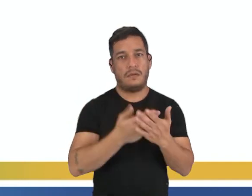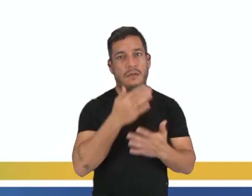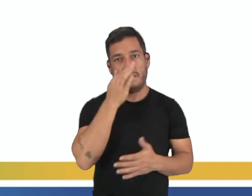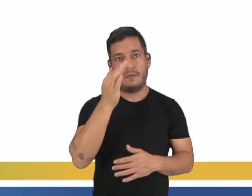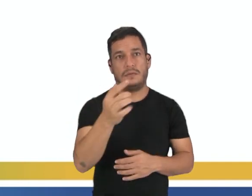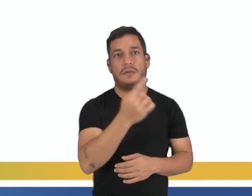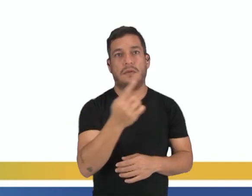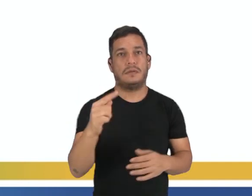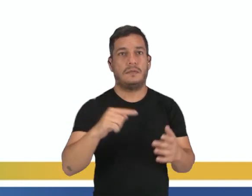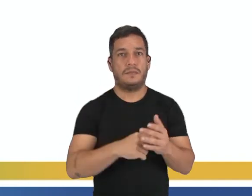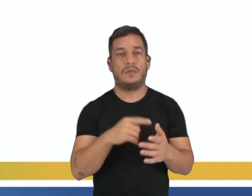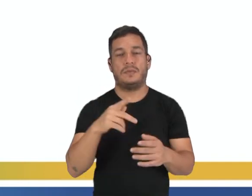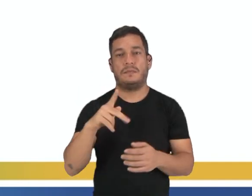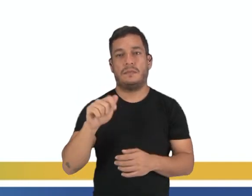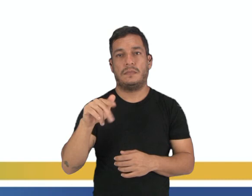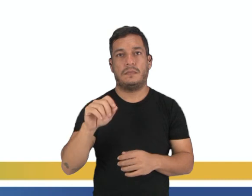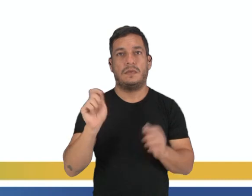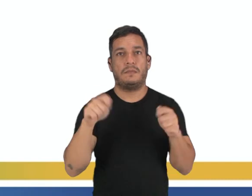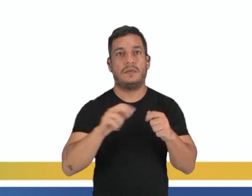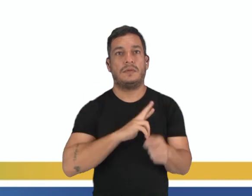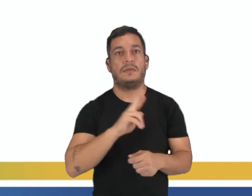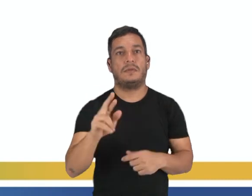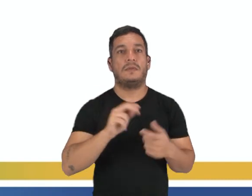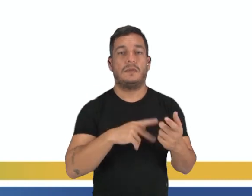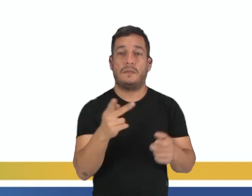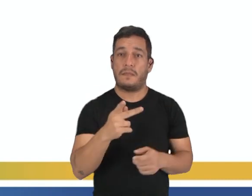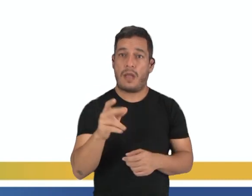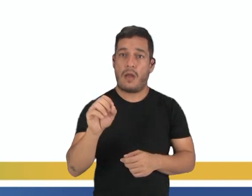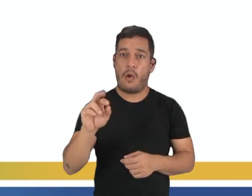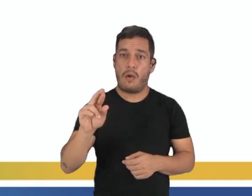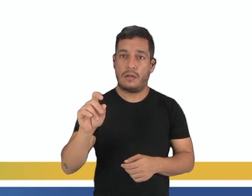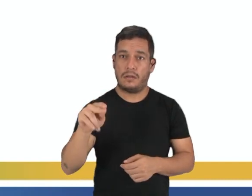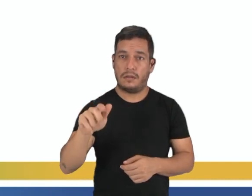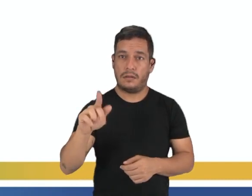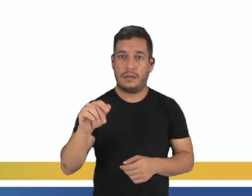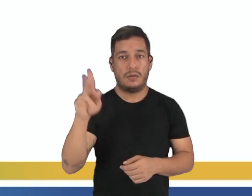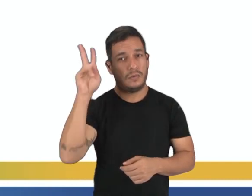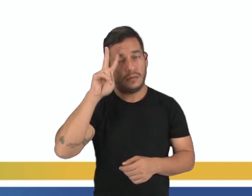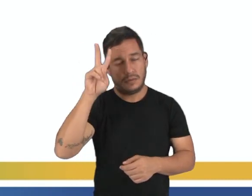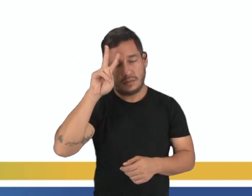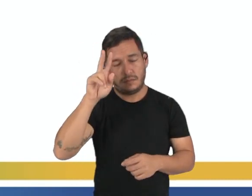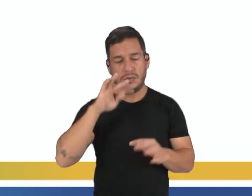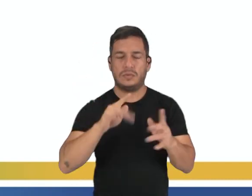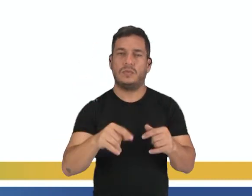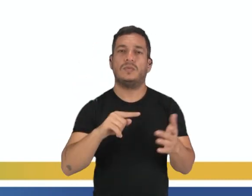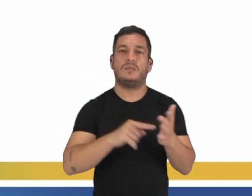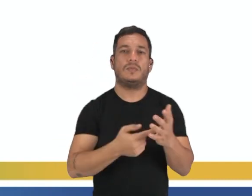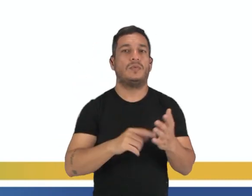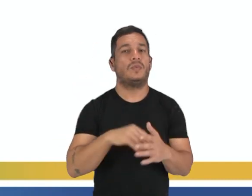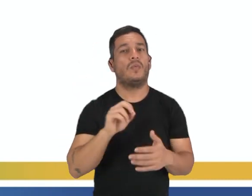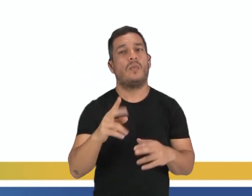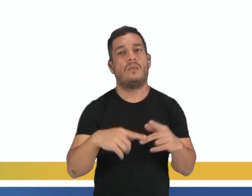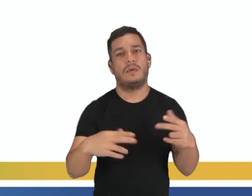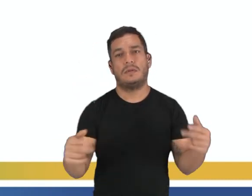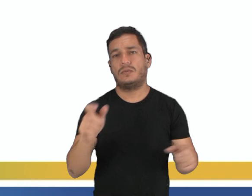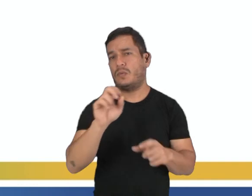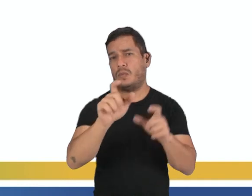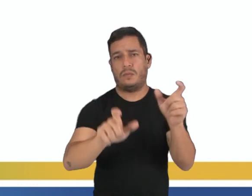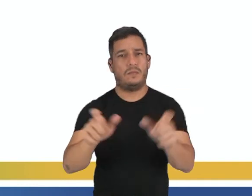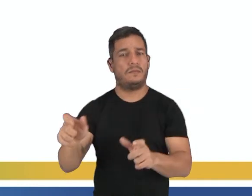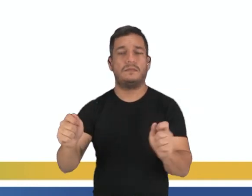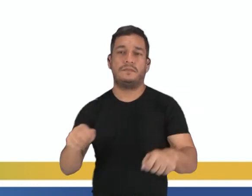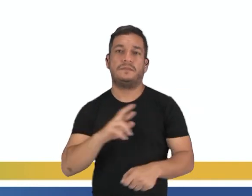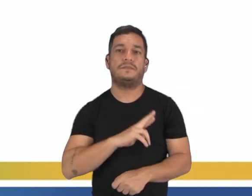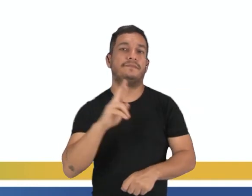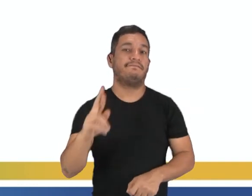Cada ponto do plano cartesiano pode ser representado por um par ordenado. Lembra que todo ponto, ou objeto, ou pessoa pode ser